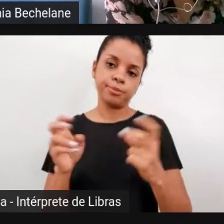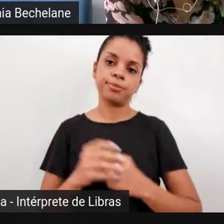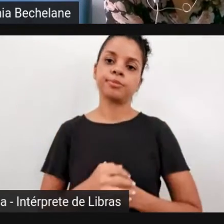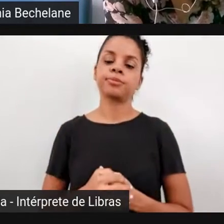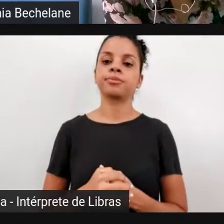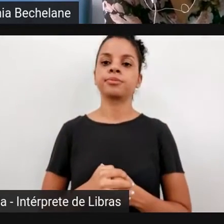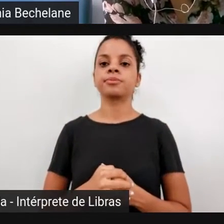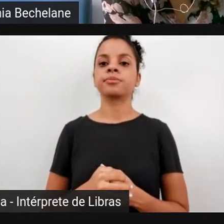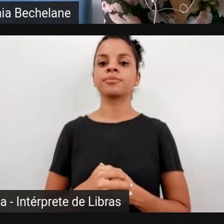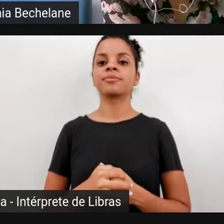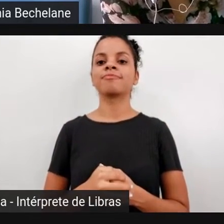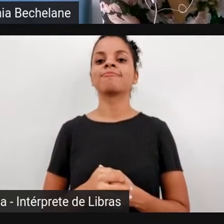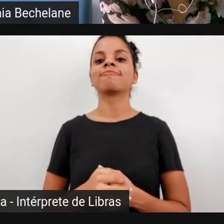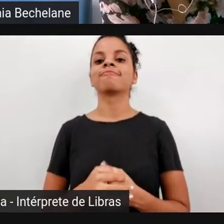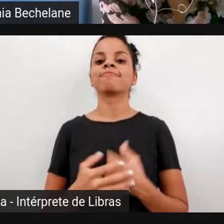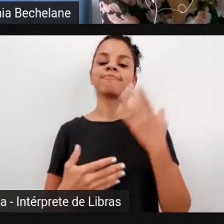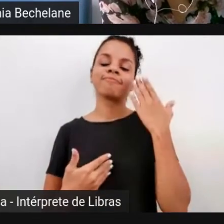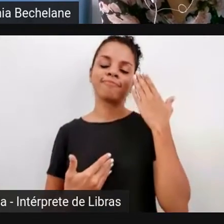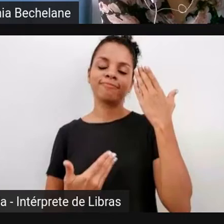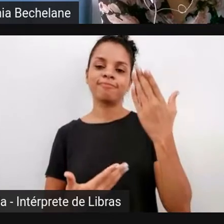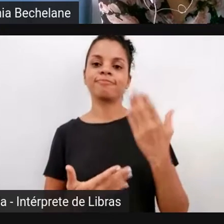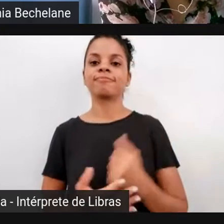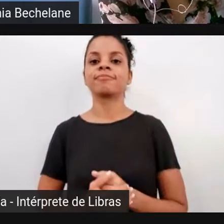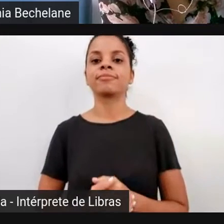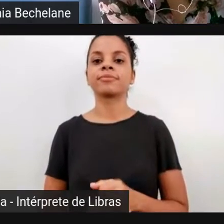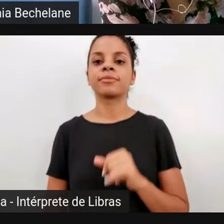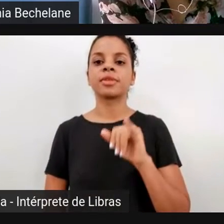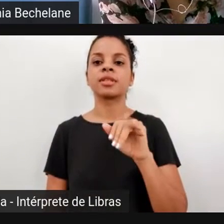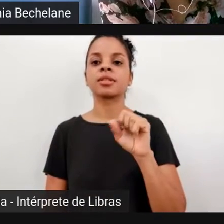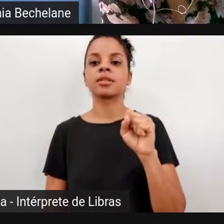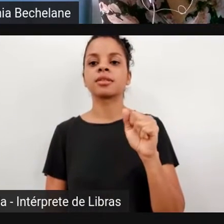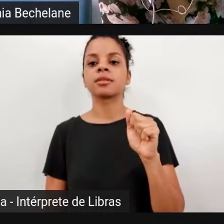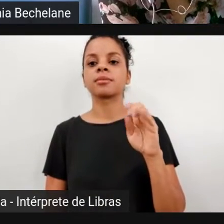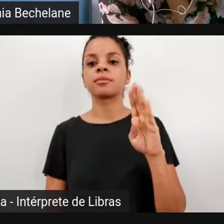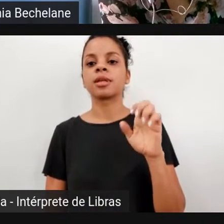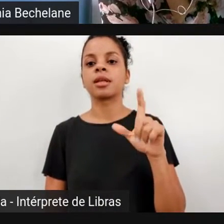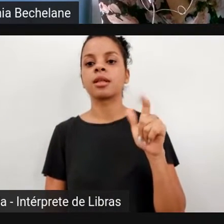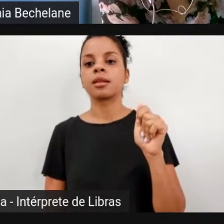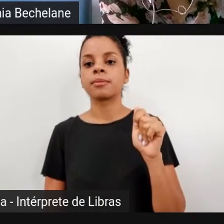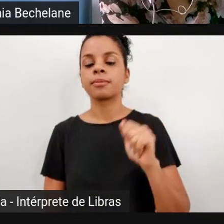Interessante, obrigado. Isabela?